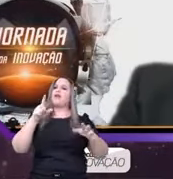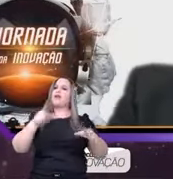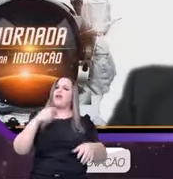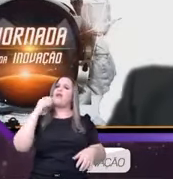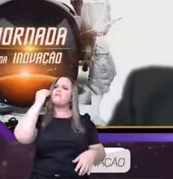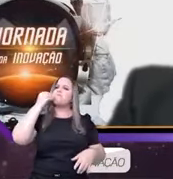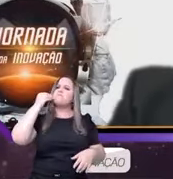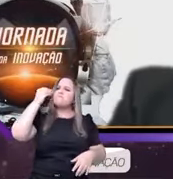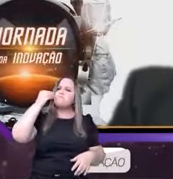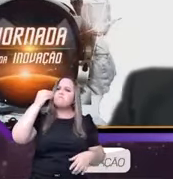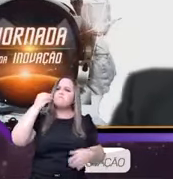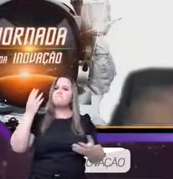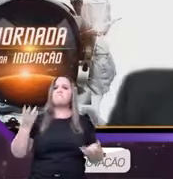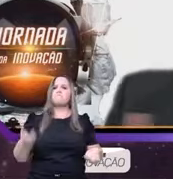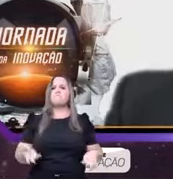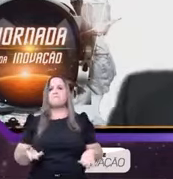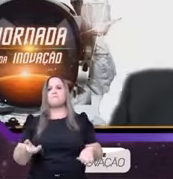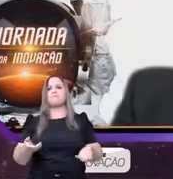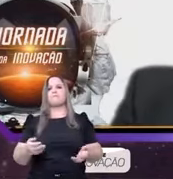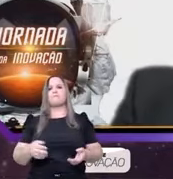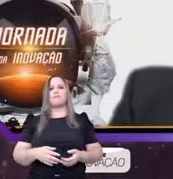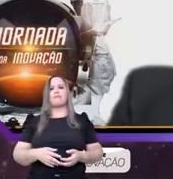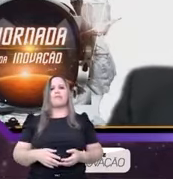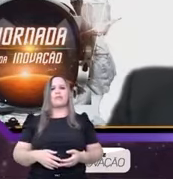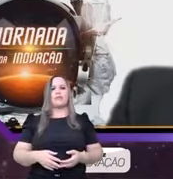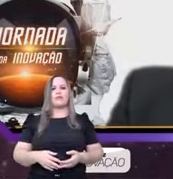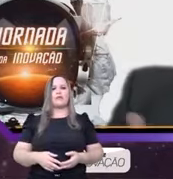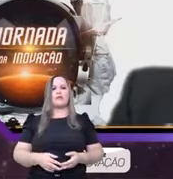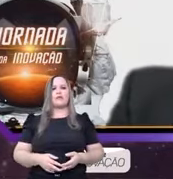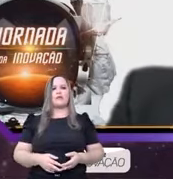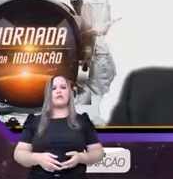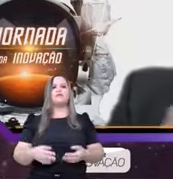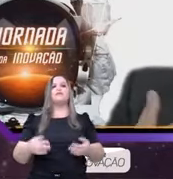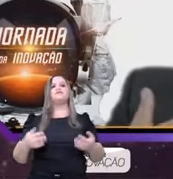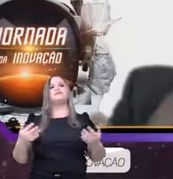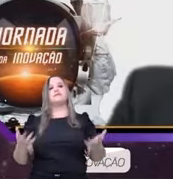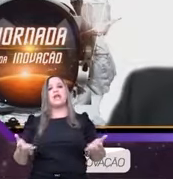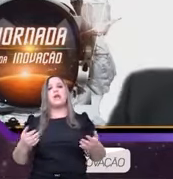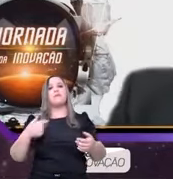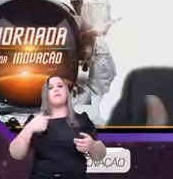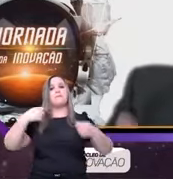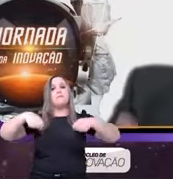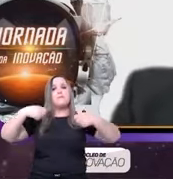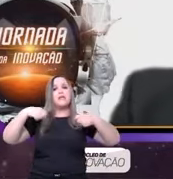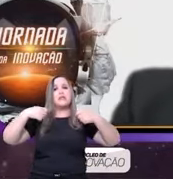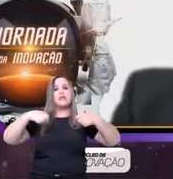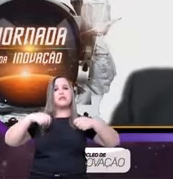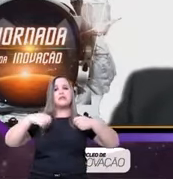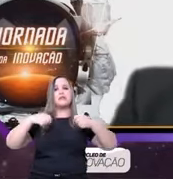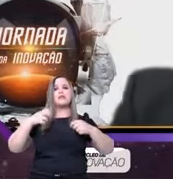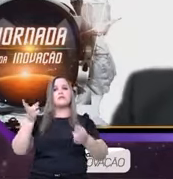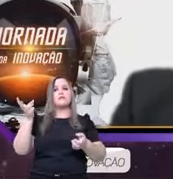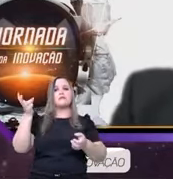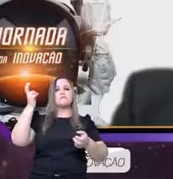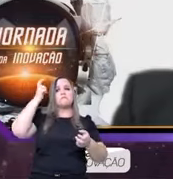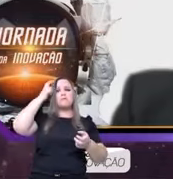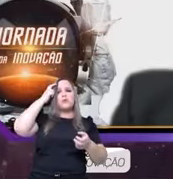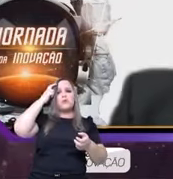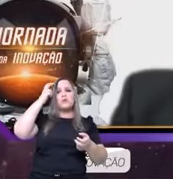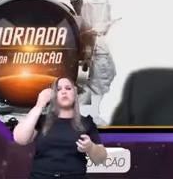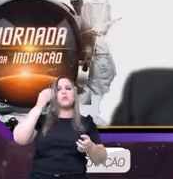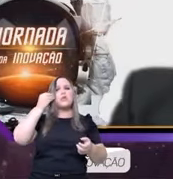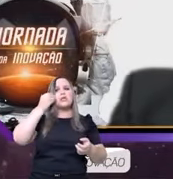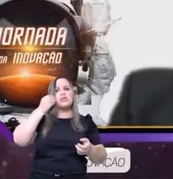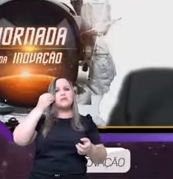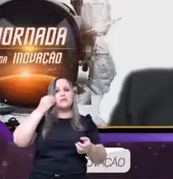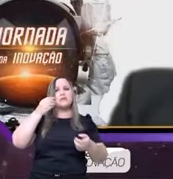e que vão revolucionar. Então, mas eu preciso ter essa cultura de experimentar e saber o seguinte, vou